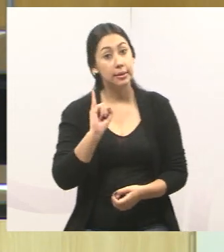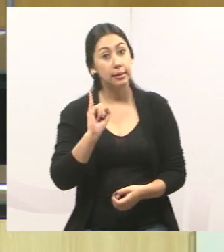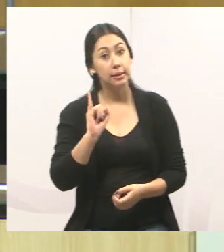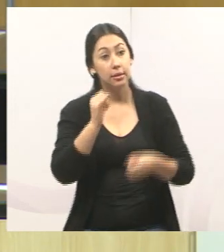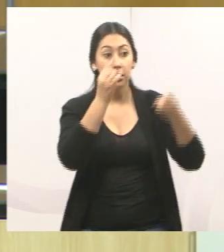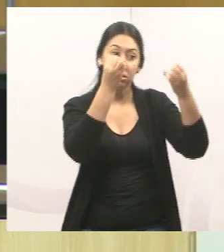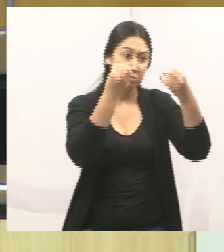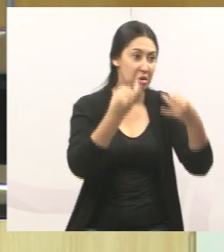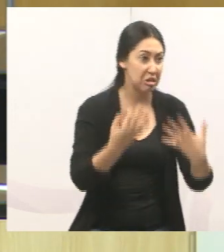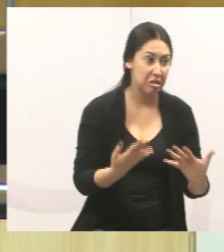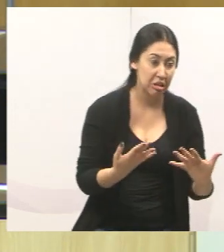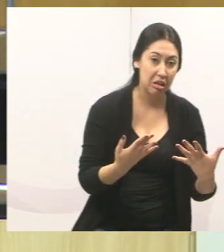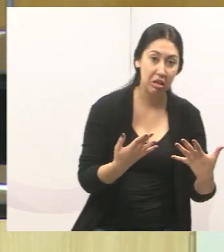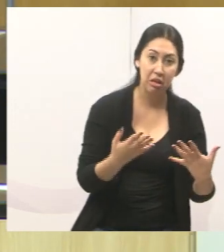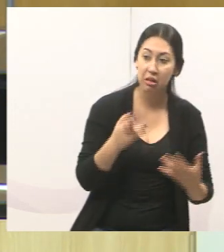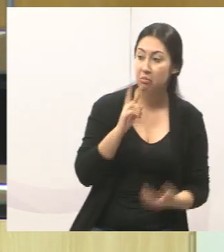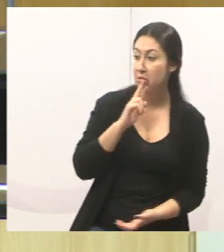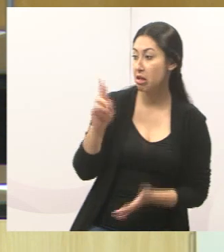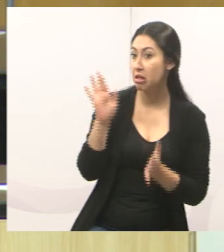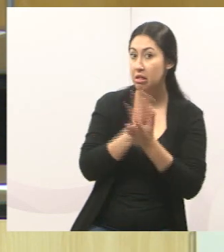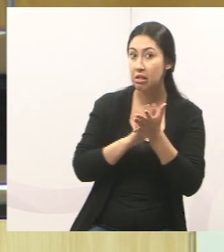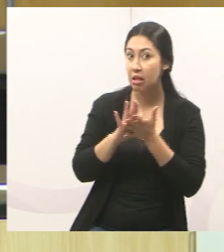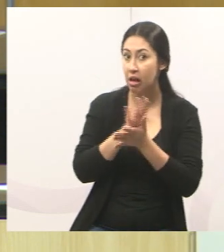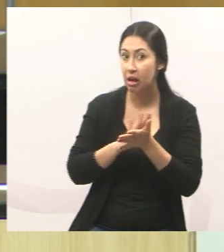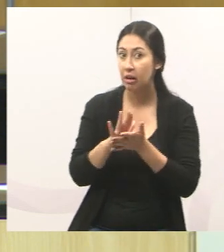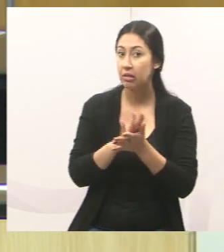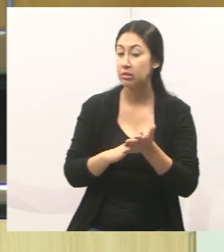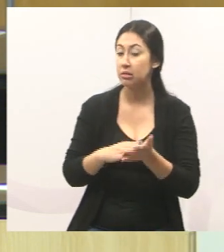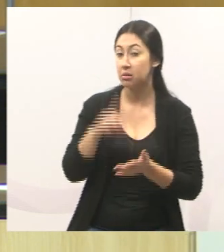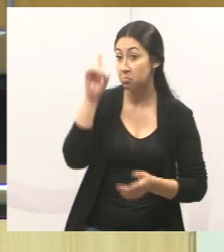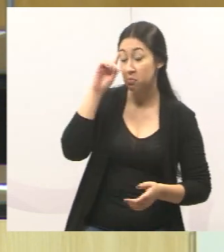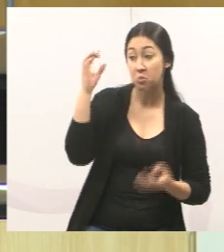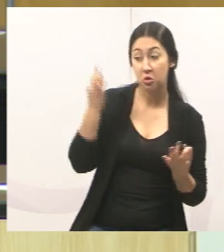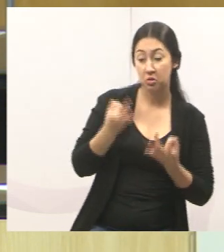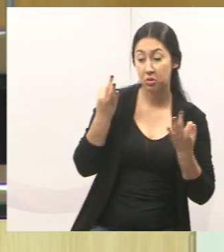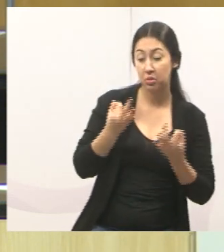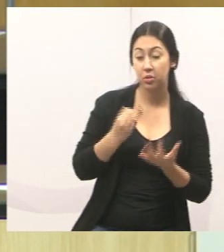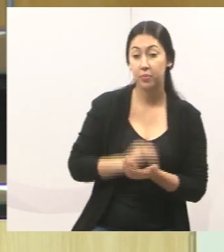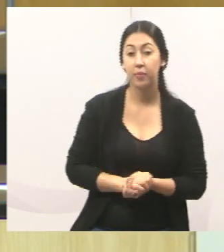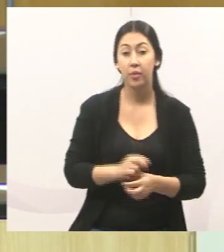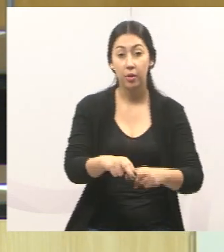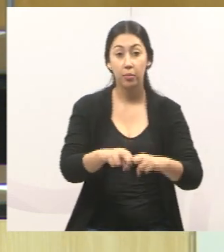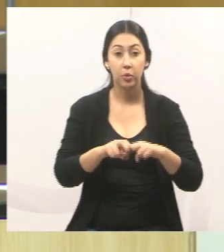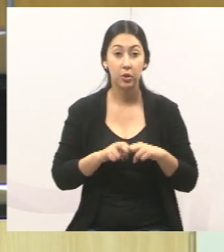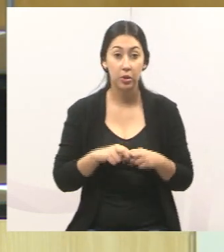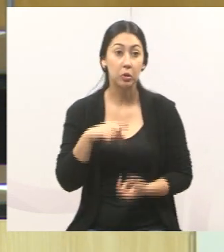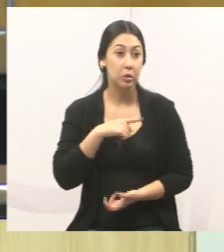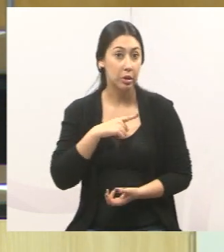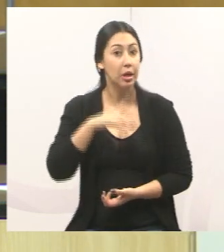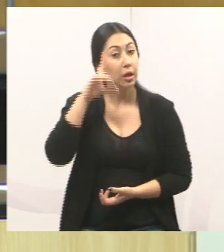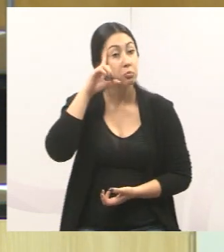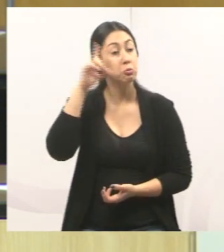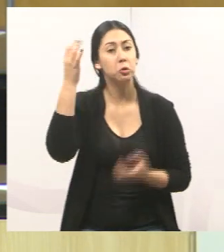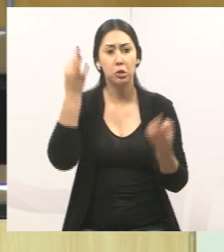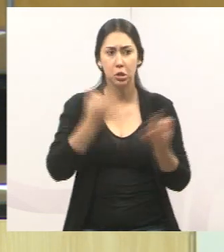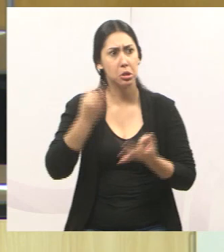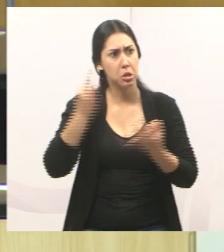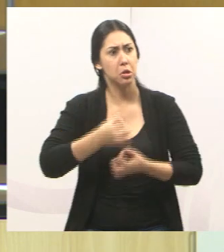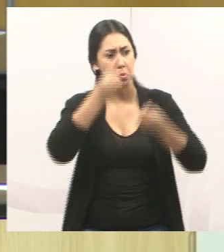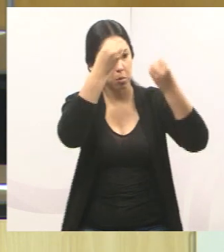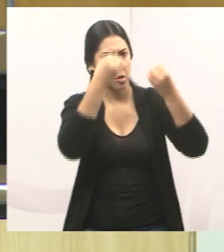sejam efetivamente deliberadas no prazo legal. Portanto, há prazo legal para a deliberação das